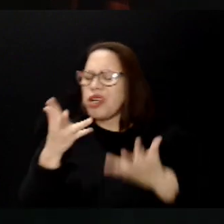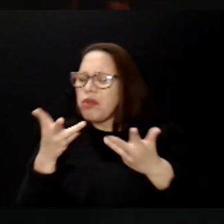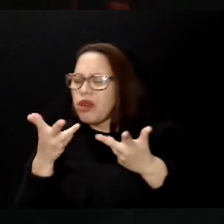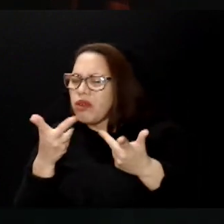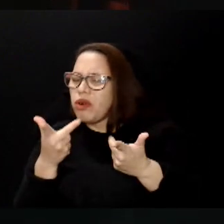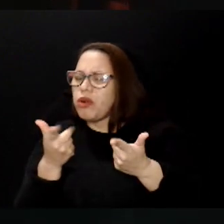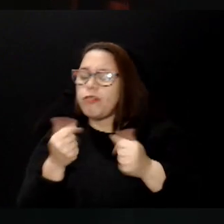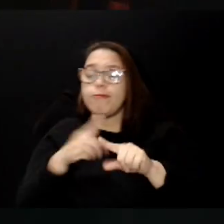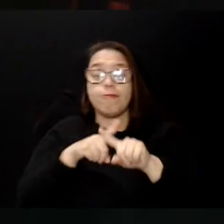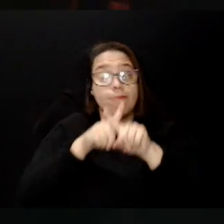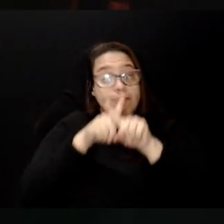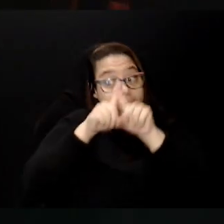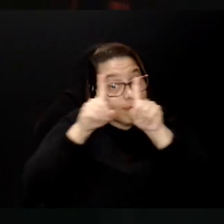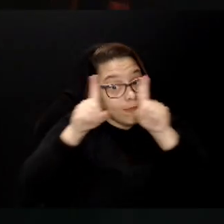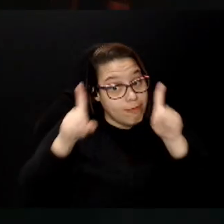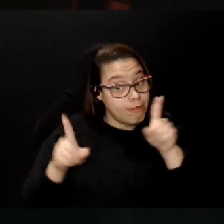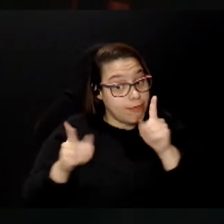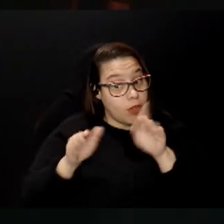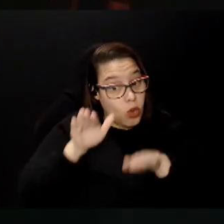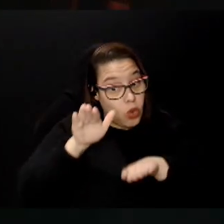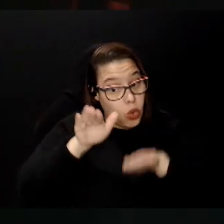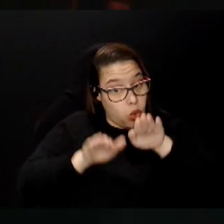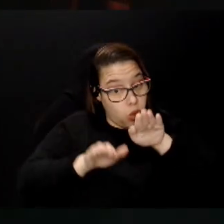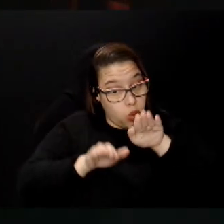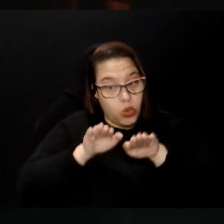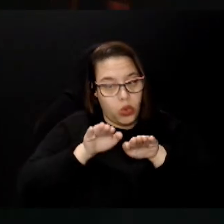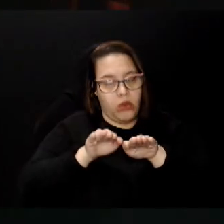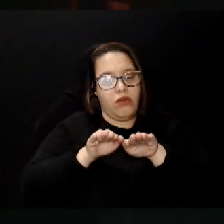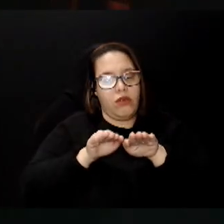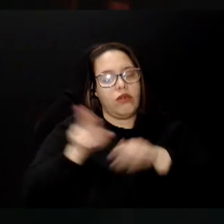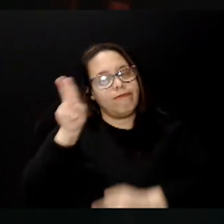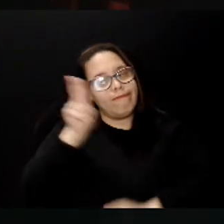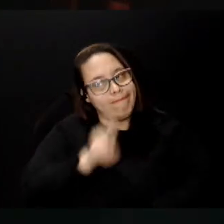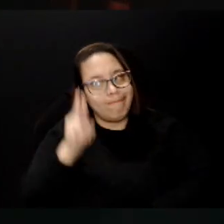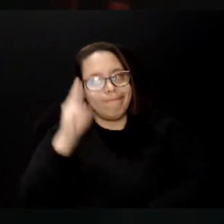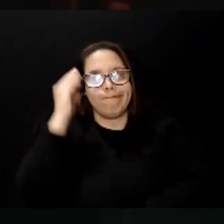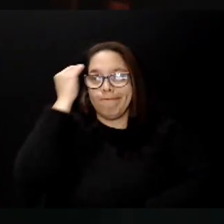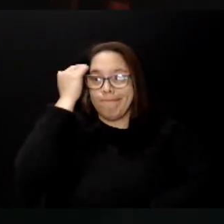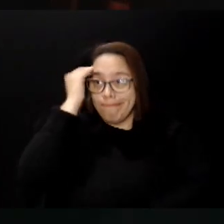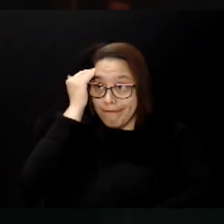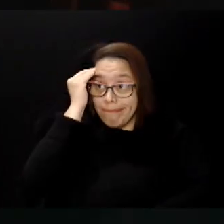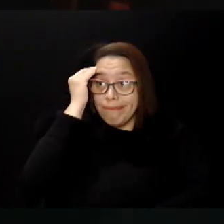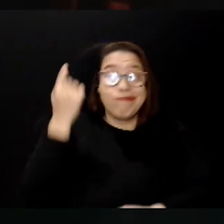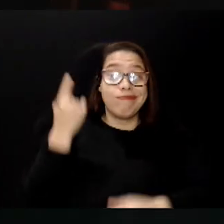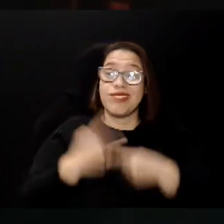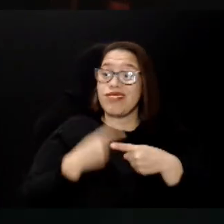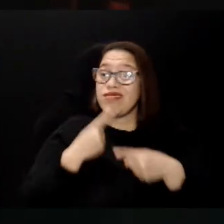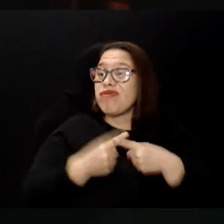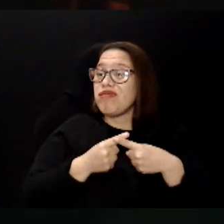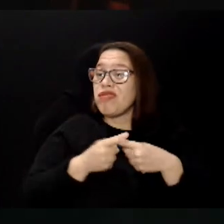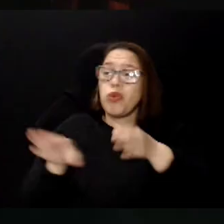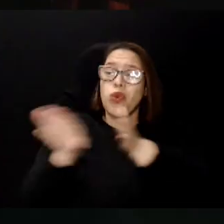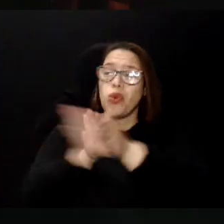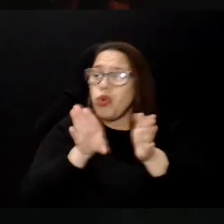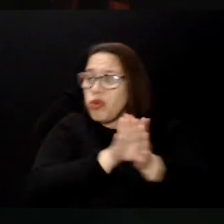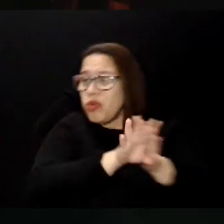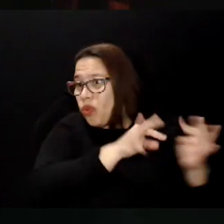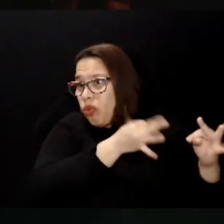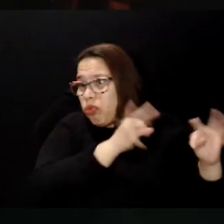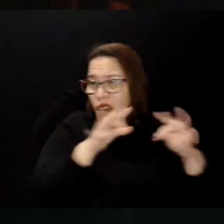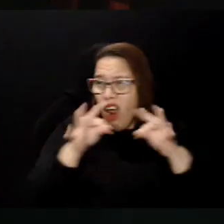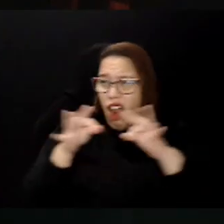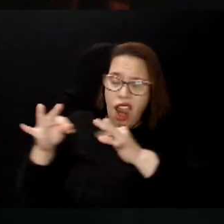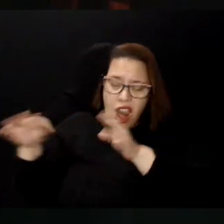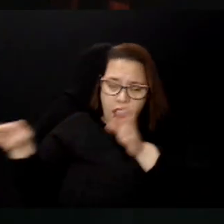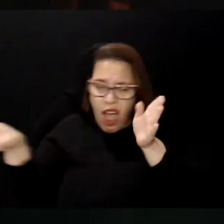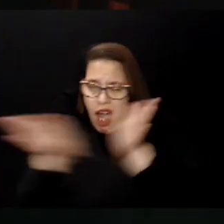precisa ter um equilíbrio aí no uso e no entendimento, porque as coisas vêm chegando, a tecnologia ela vem chegando, ela vem se atualizando